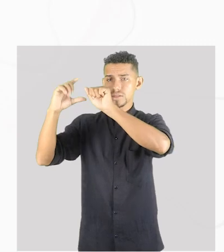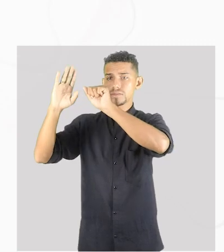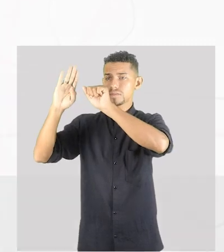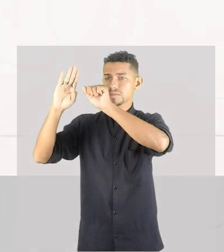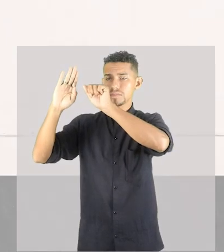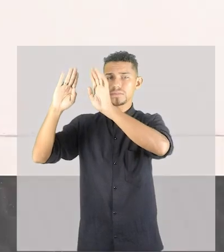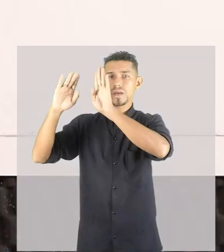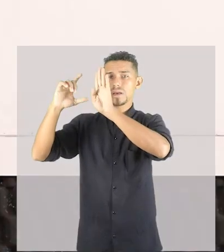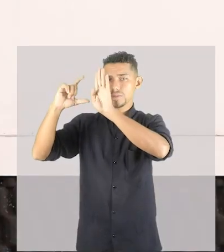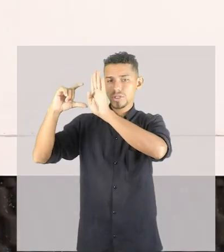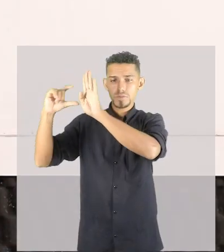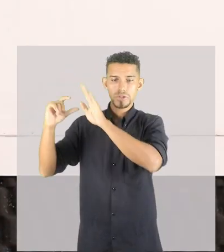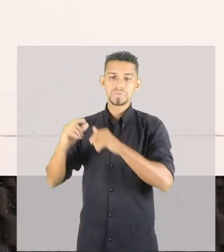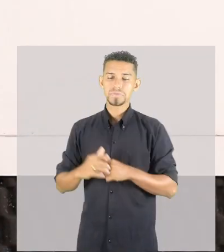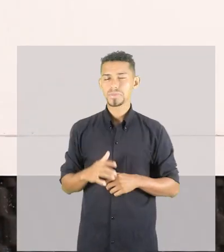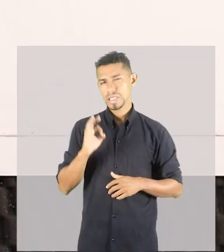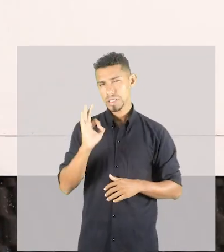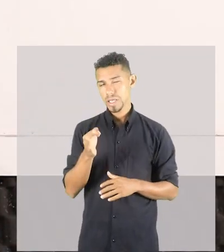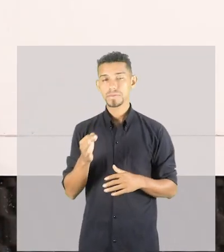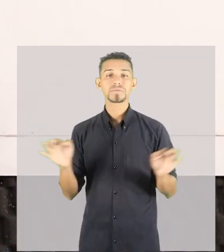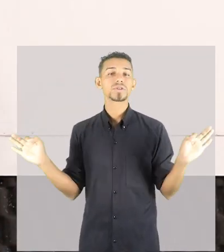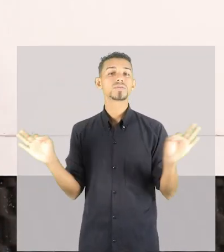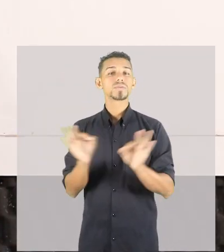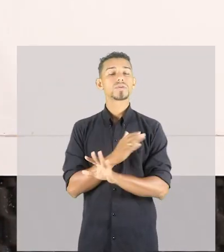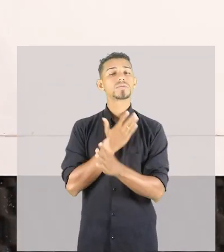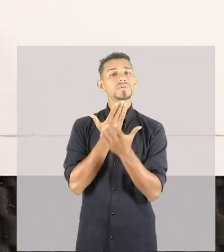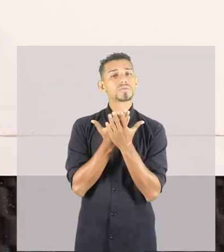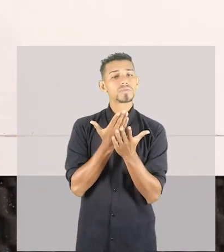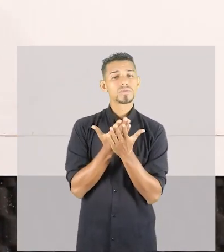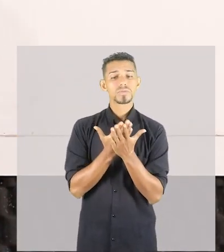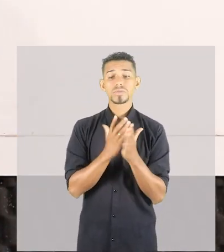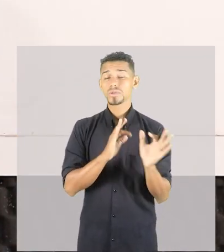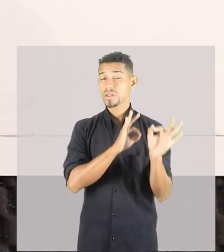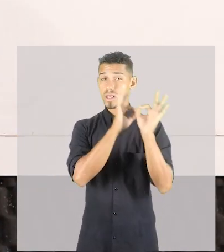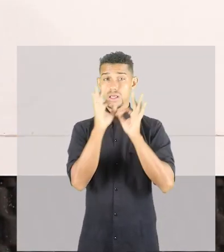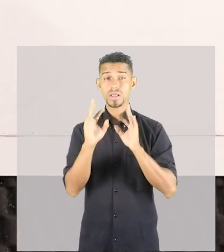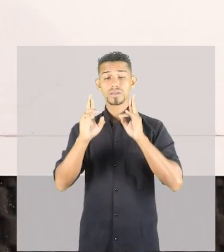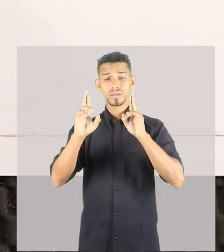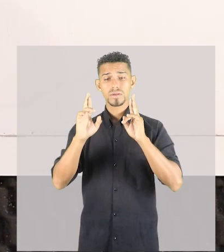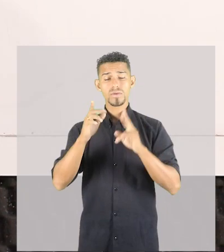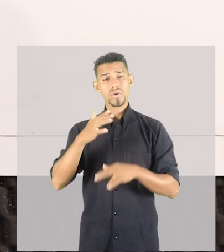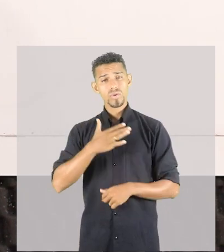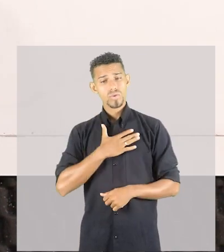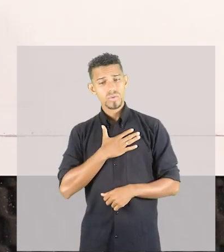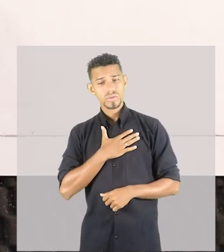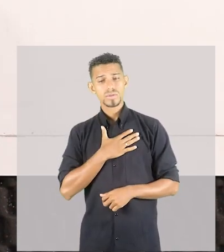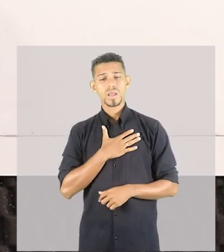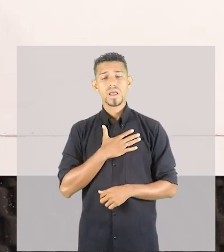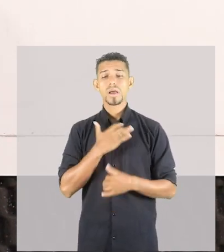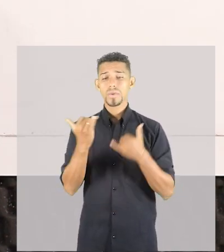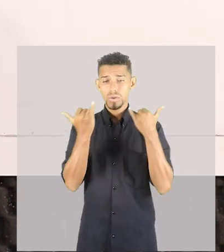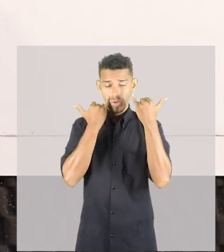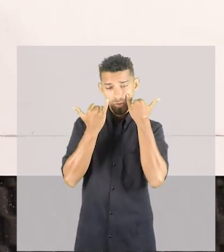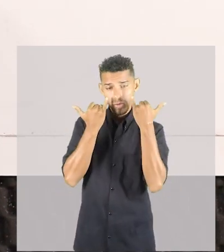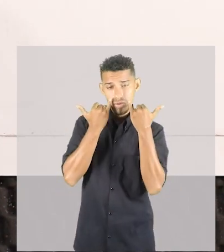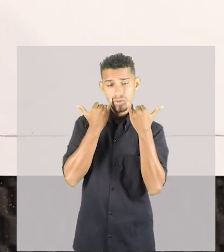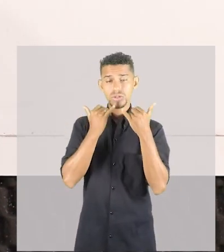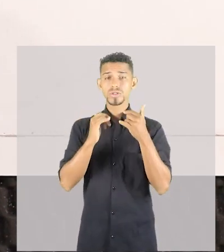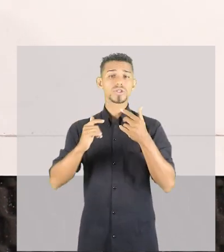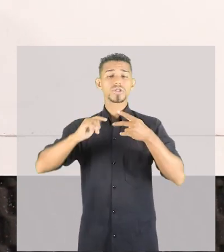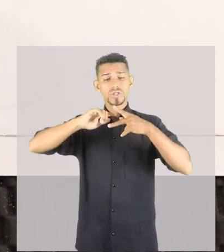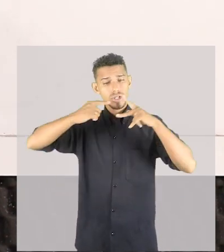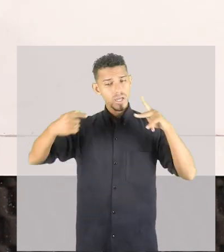Bzinho, Bzinho, tá certo? Então a gente fica por aqui nessa nossa aula, espero que você tenha gostado. Muita informação de genética,